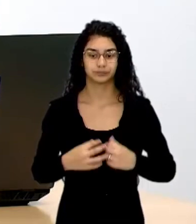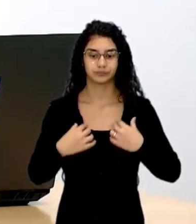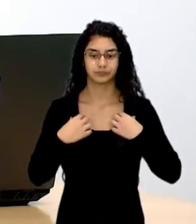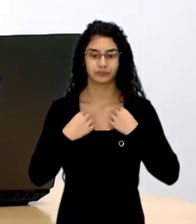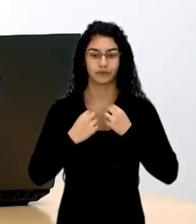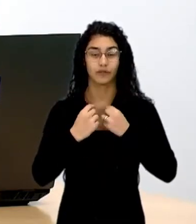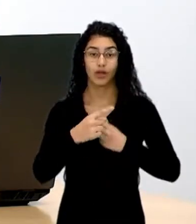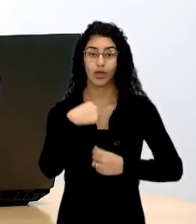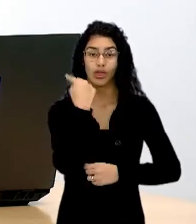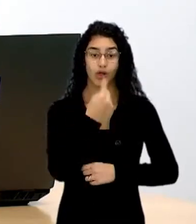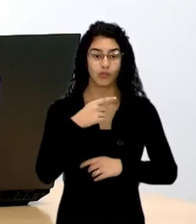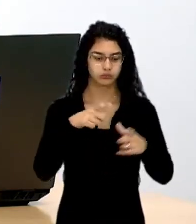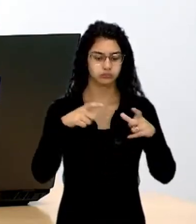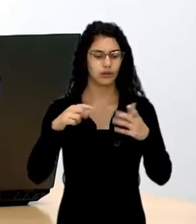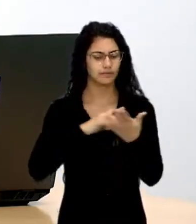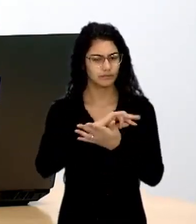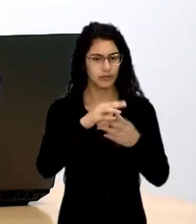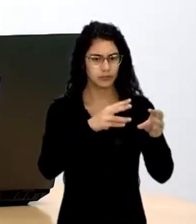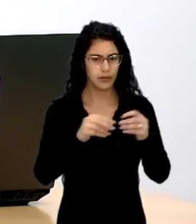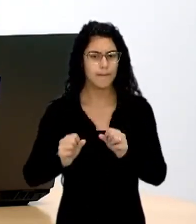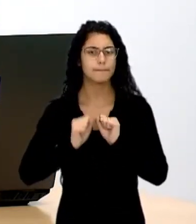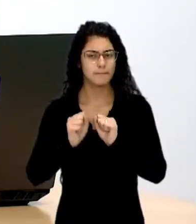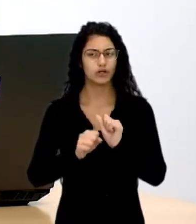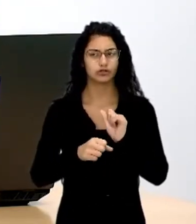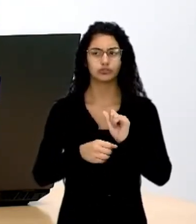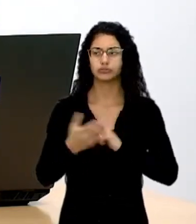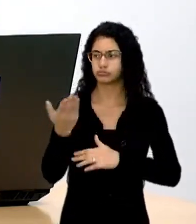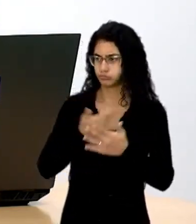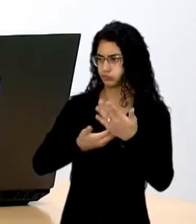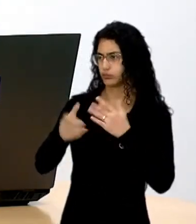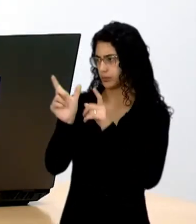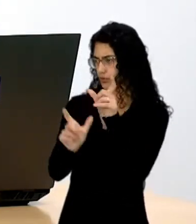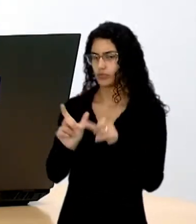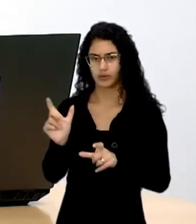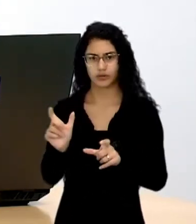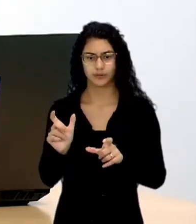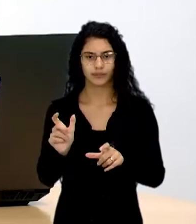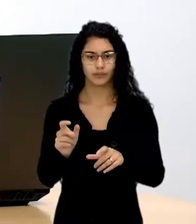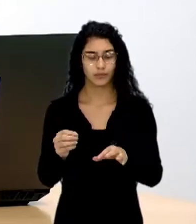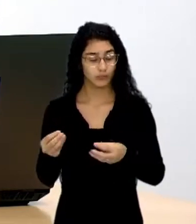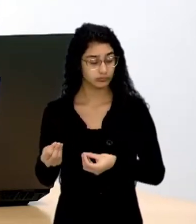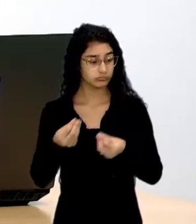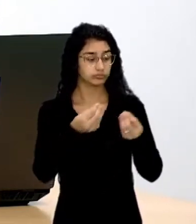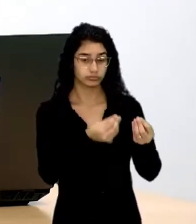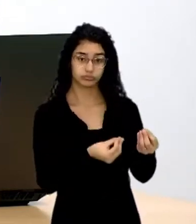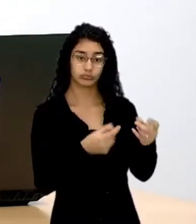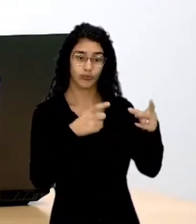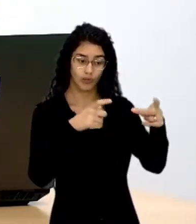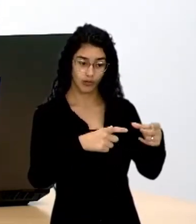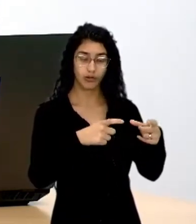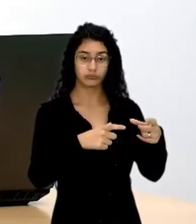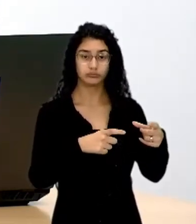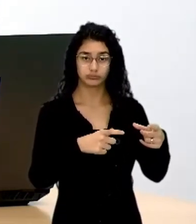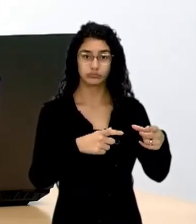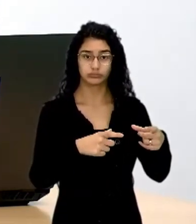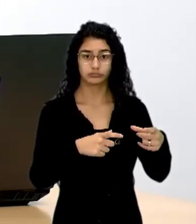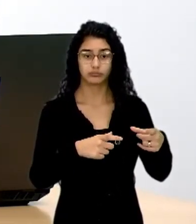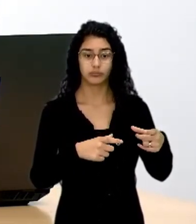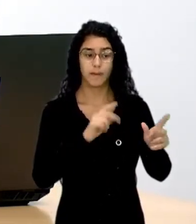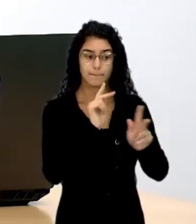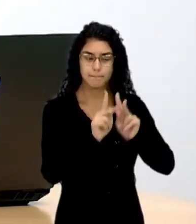nossa região tem muitas terras, nós podemos compartilhar com as outras pessoas. Então, ofereceu-se um determinado território para